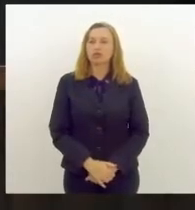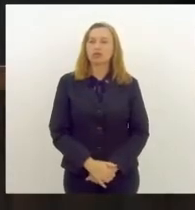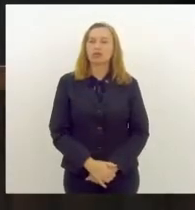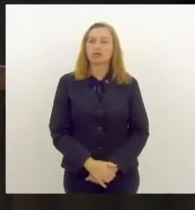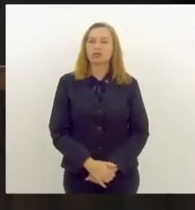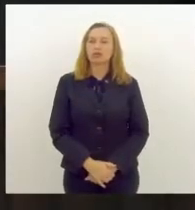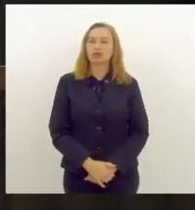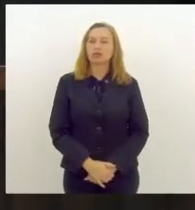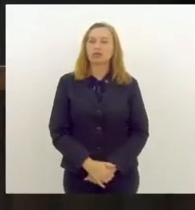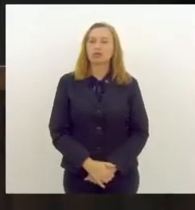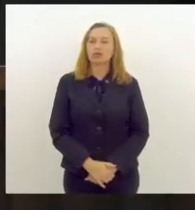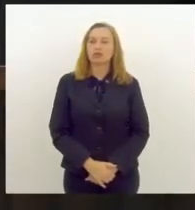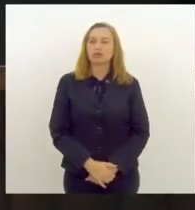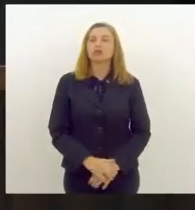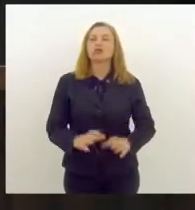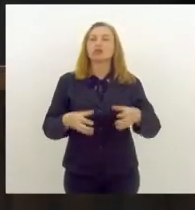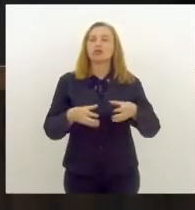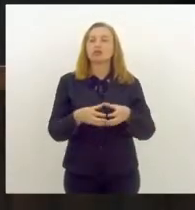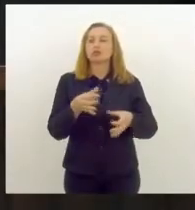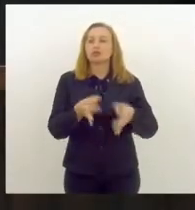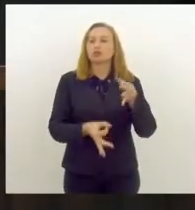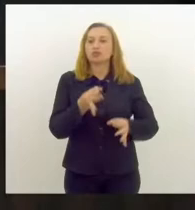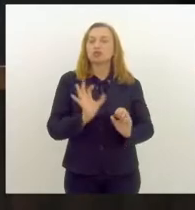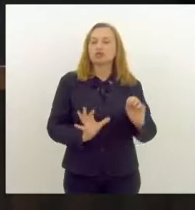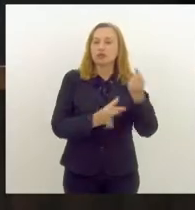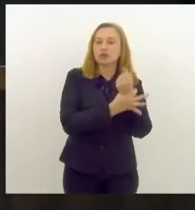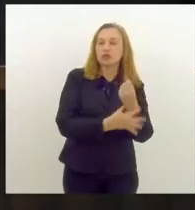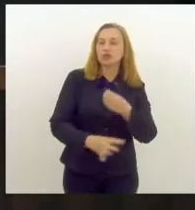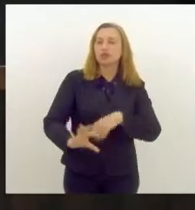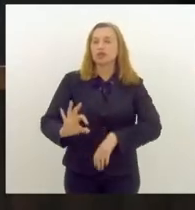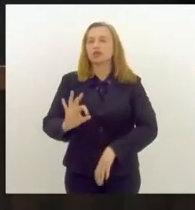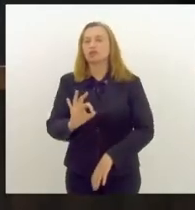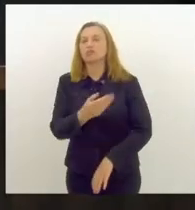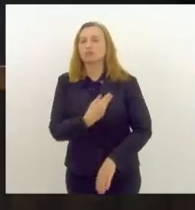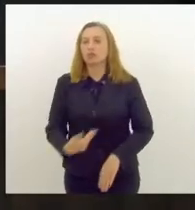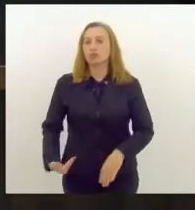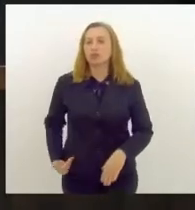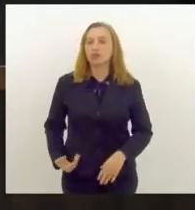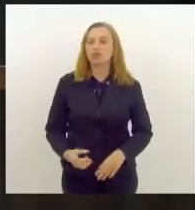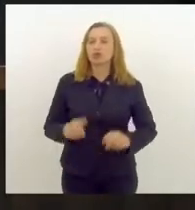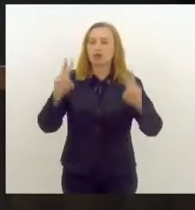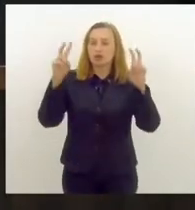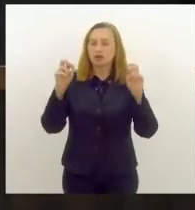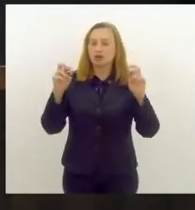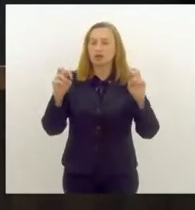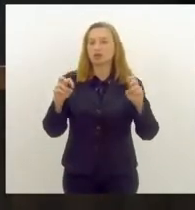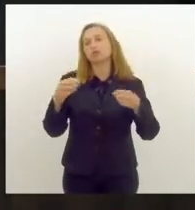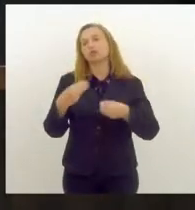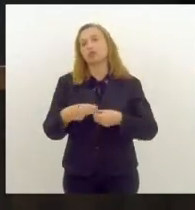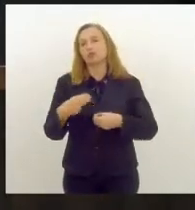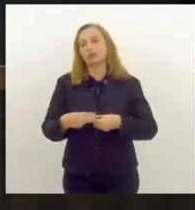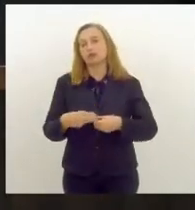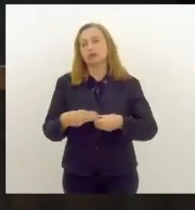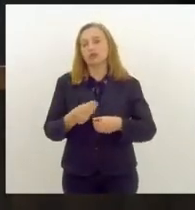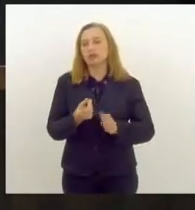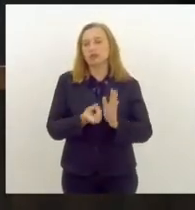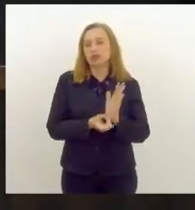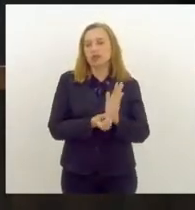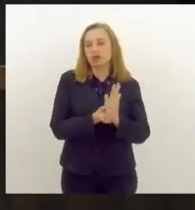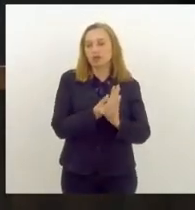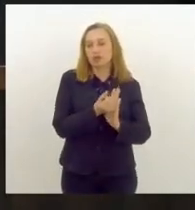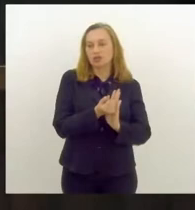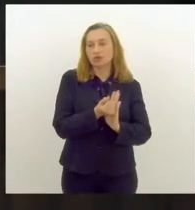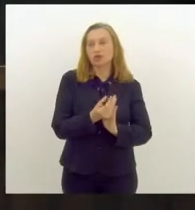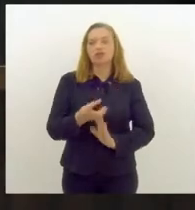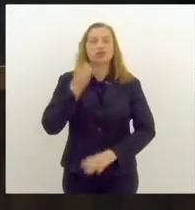Perante pareceres das comissões de Constituição, Justiça e Segurança Pública, Transporte, Assuntos Municipais e Orçamento. Para emitir parecer pela Comissão de Constituição e